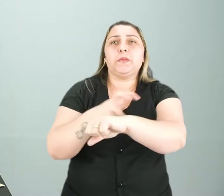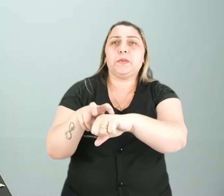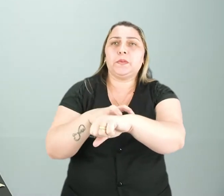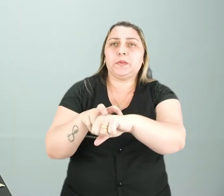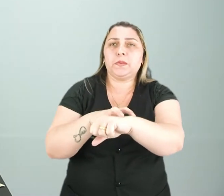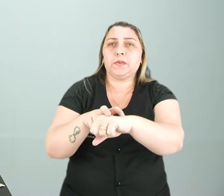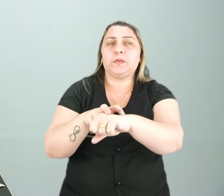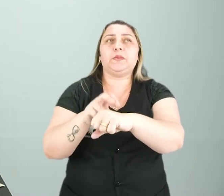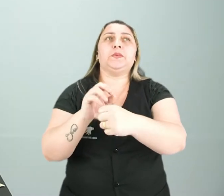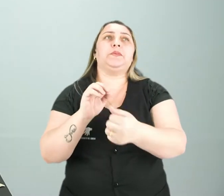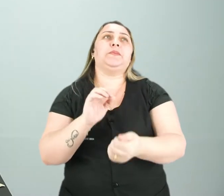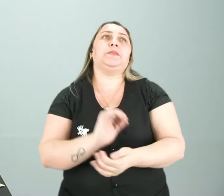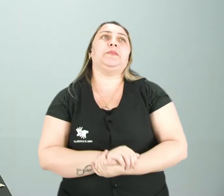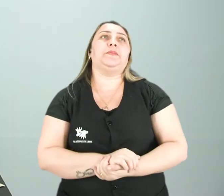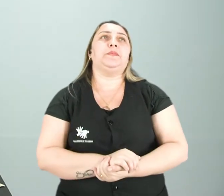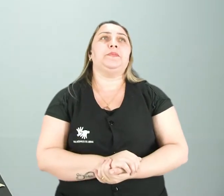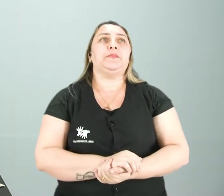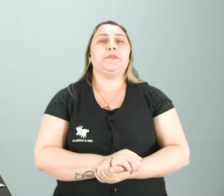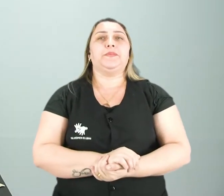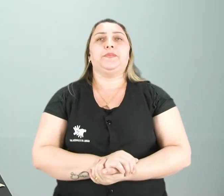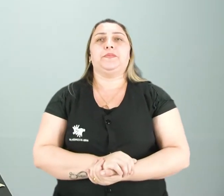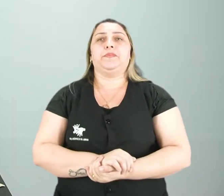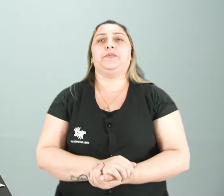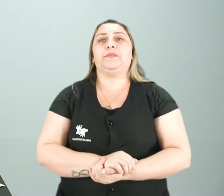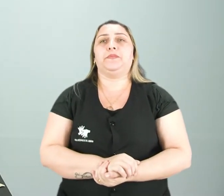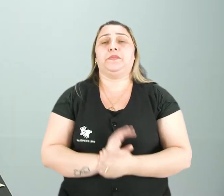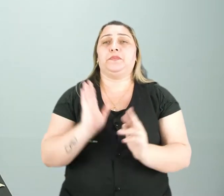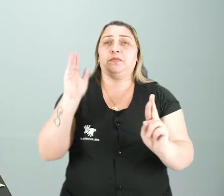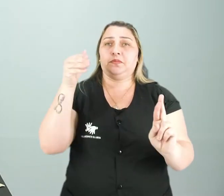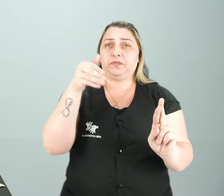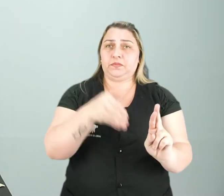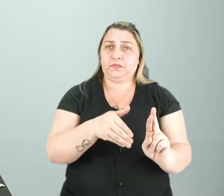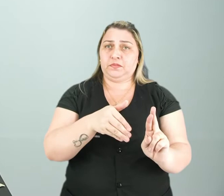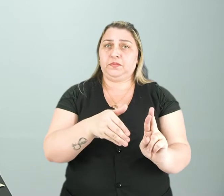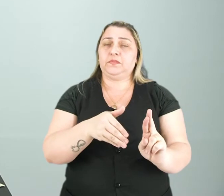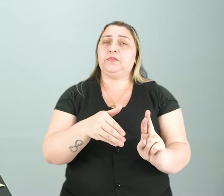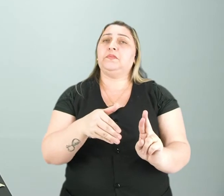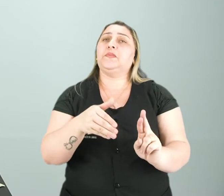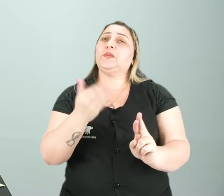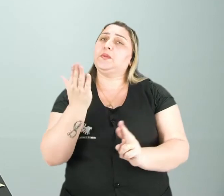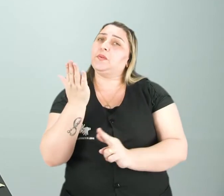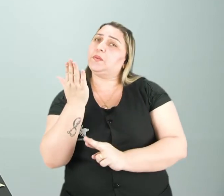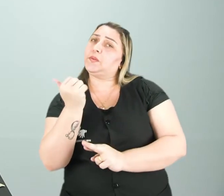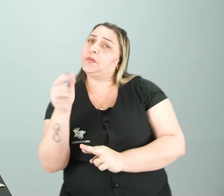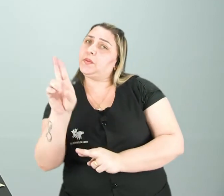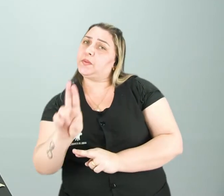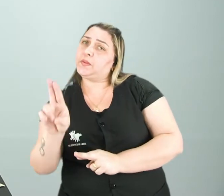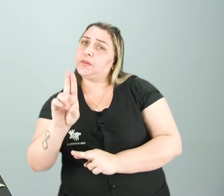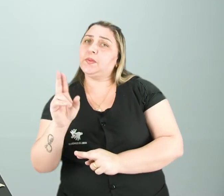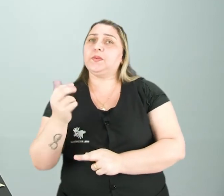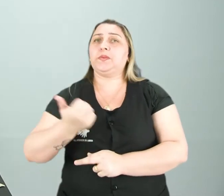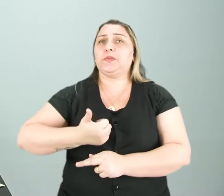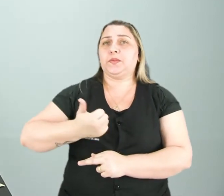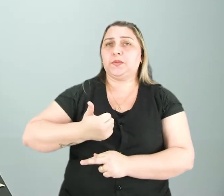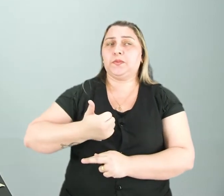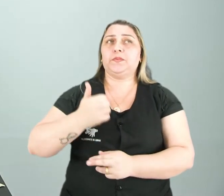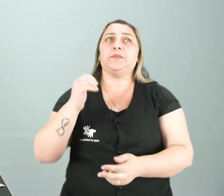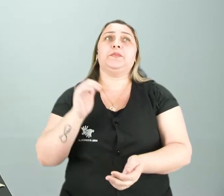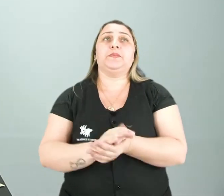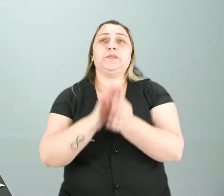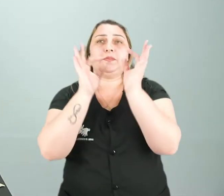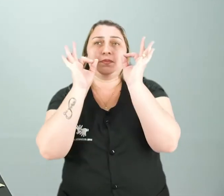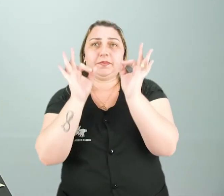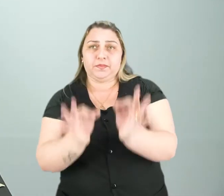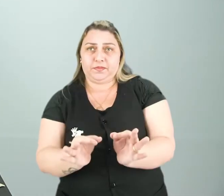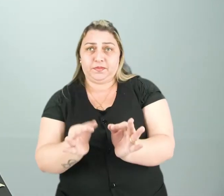certo? Então, eu vou colocar o coelho aqui para representar um consumidor primário, porque ele se alimenta de vegetal,